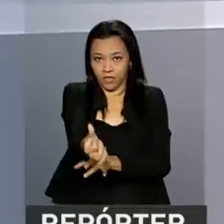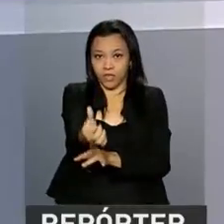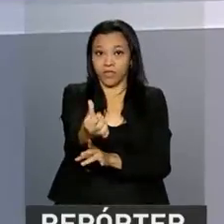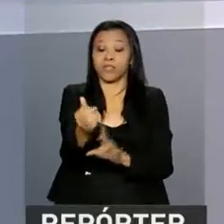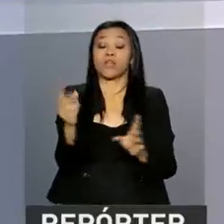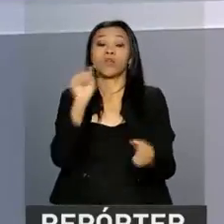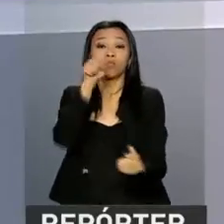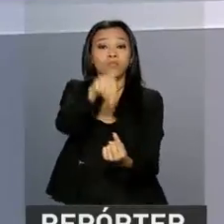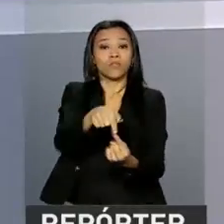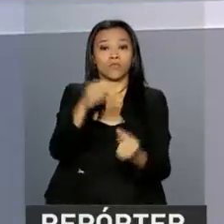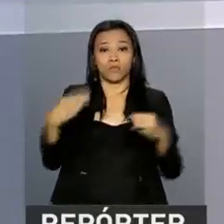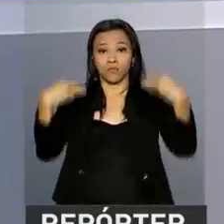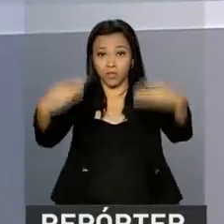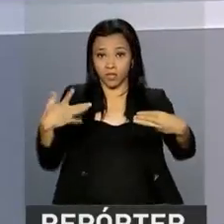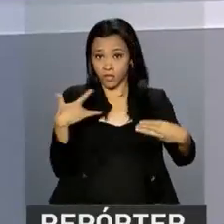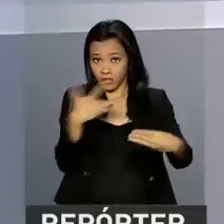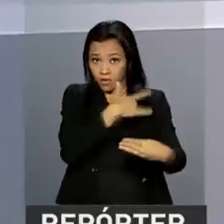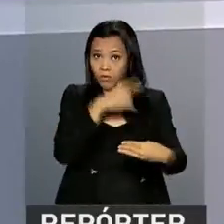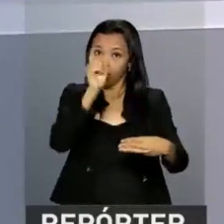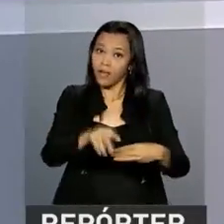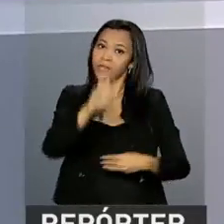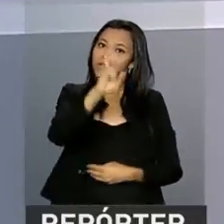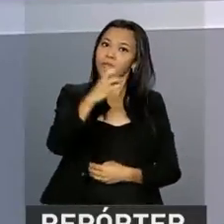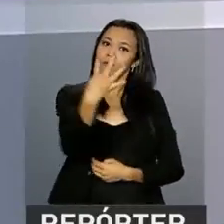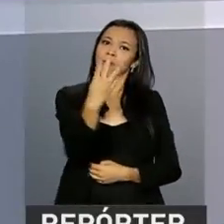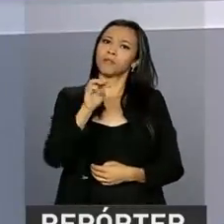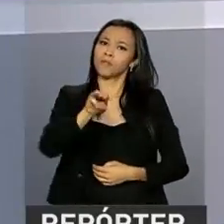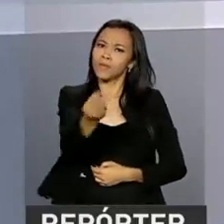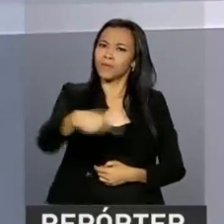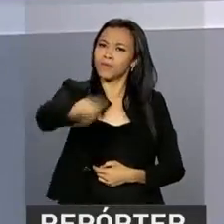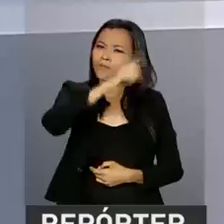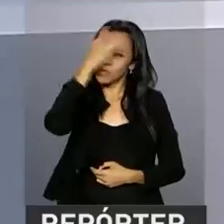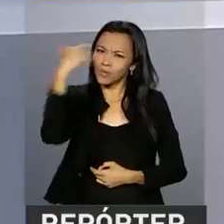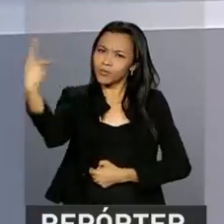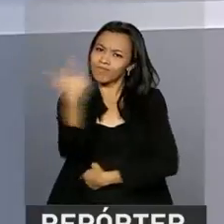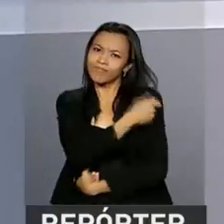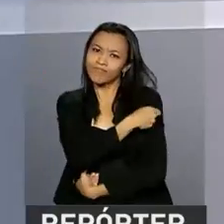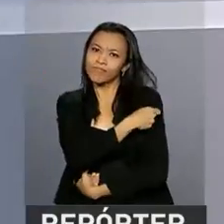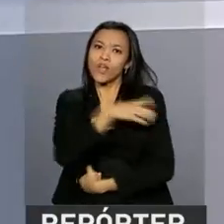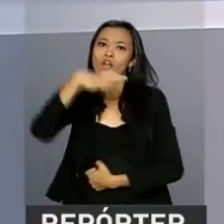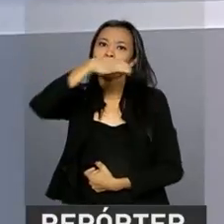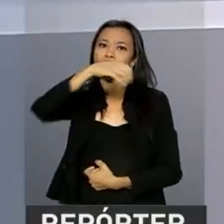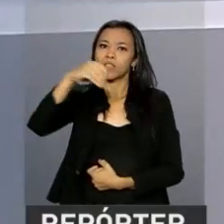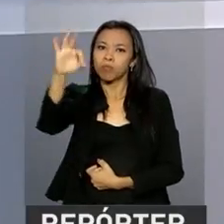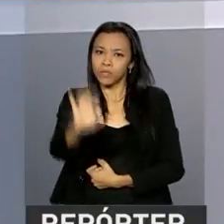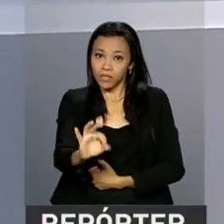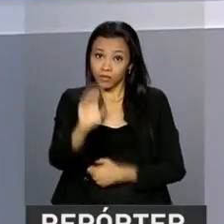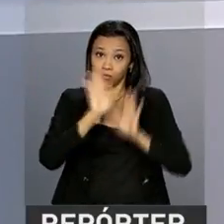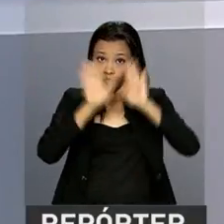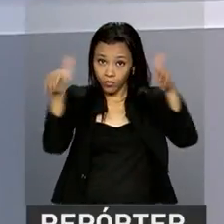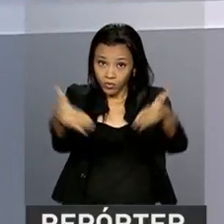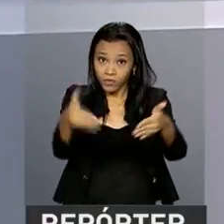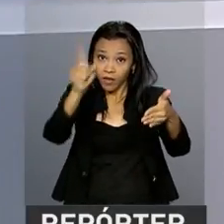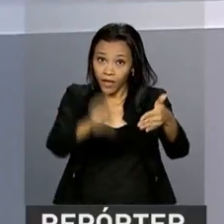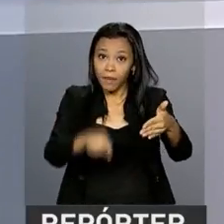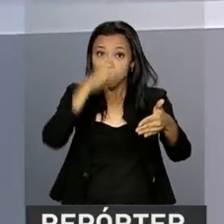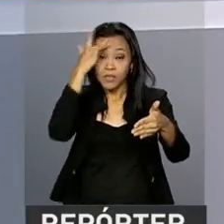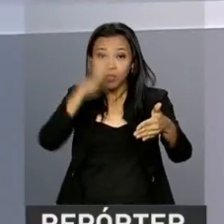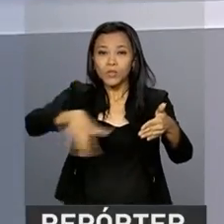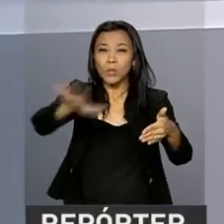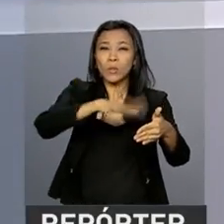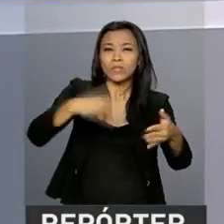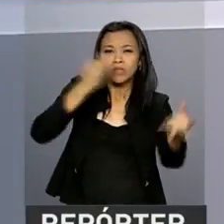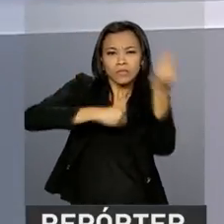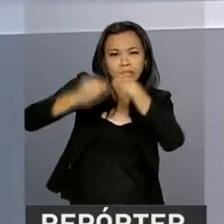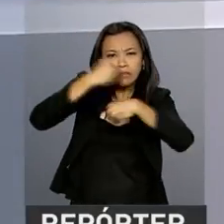Ministério da Saúde é imunizar cerca de 54 milhões de pessoas 90% do público alvo formado por pessoas consideradas